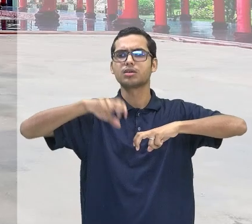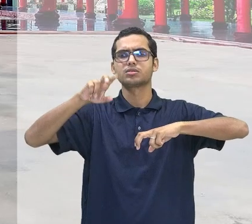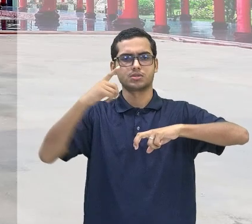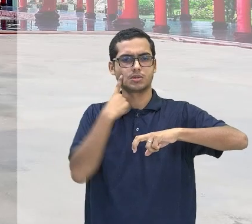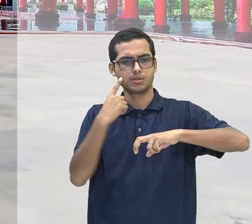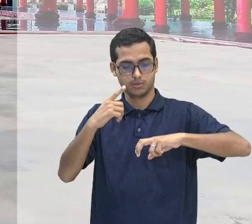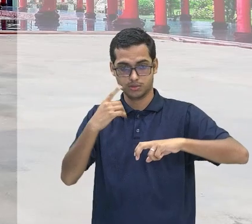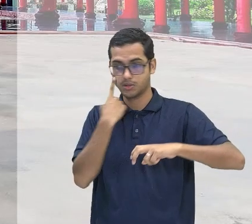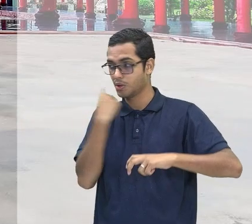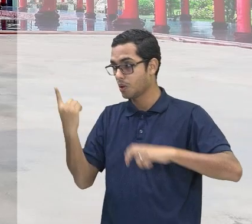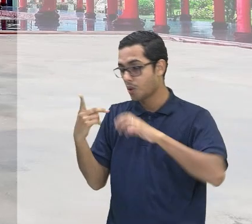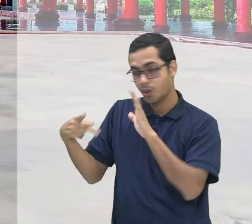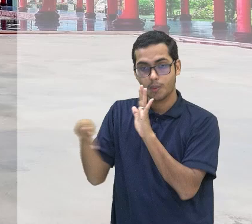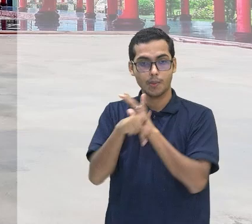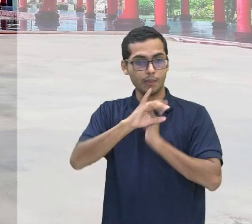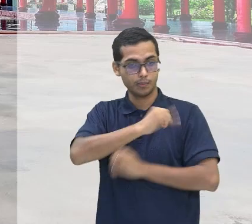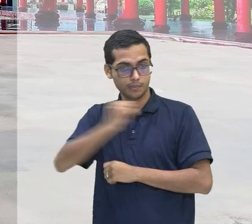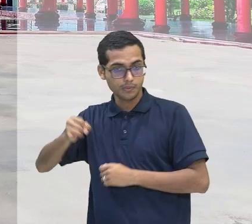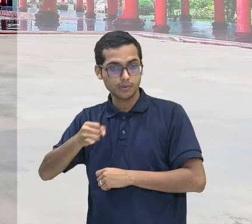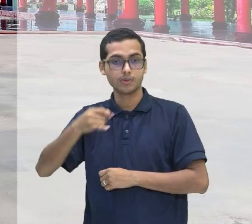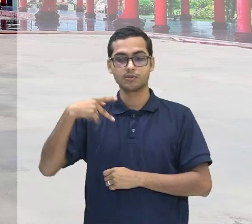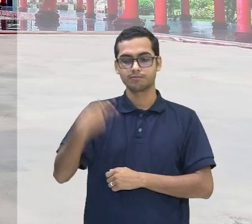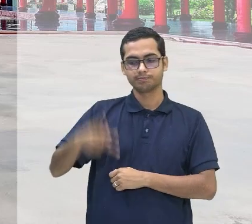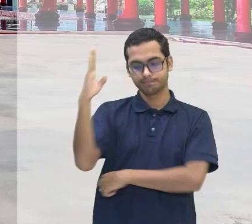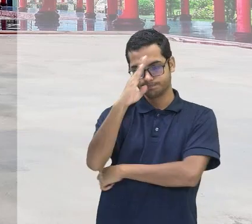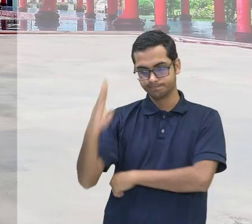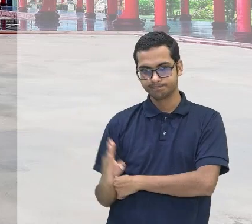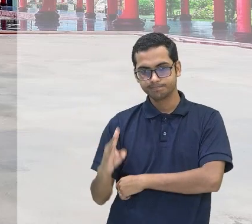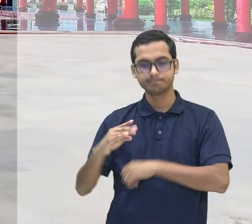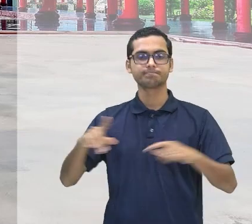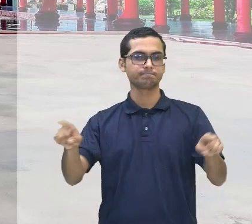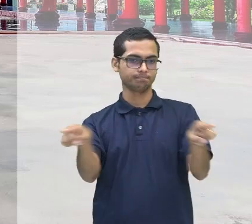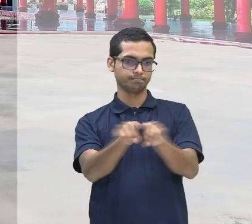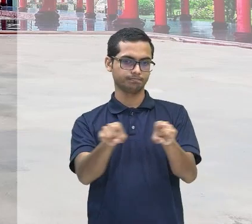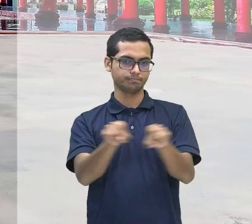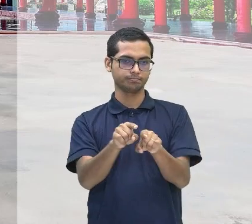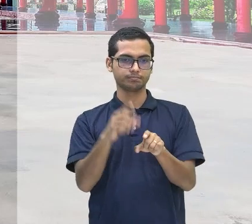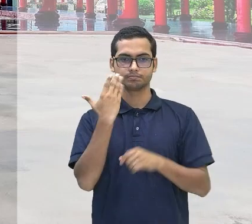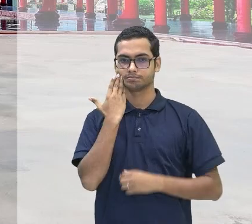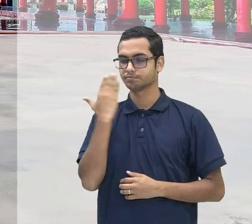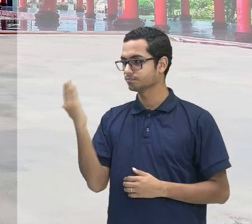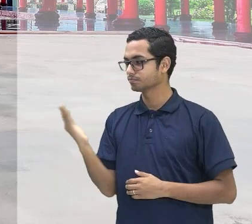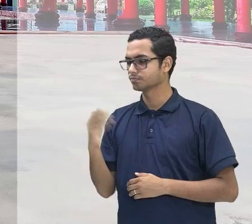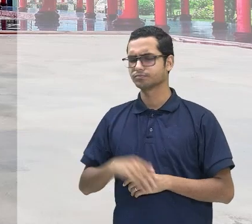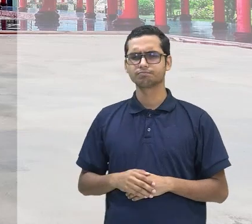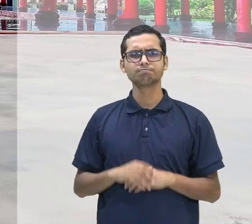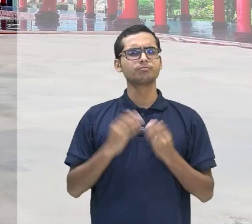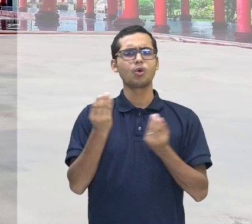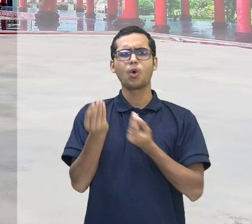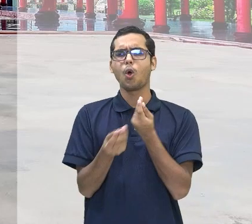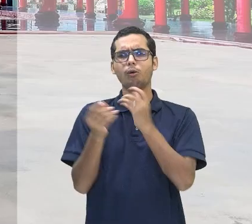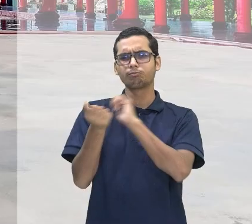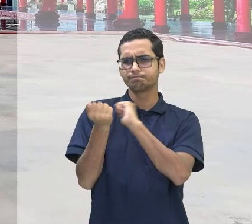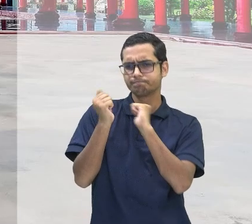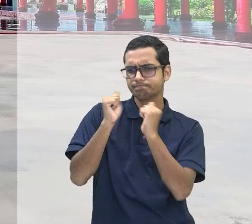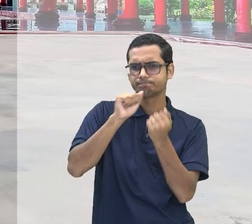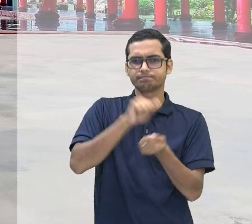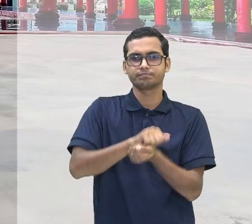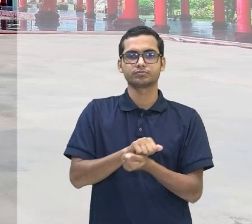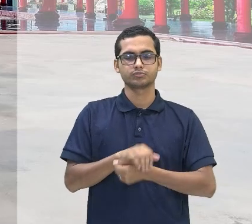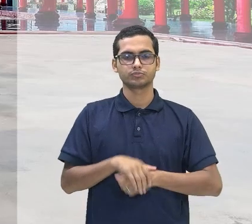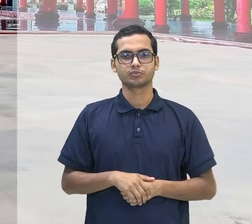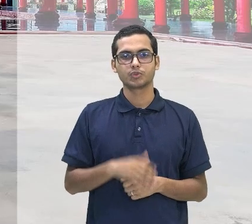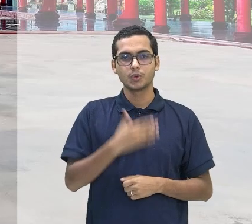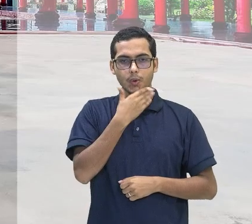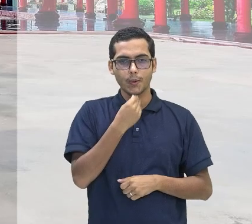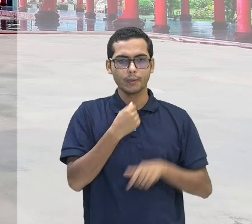conhecemos hoje. E é interessante também frisar do porquê que ele fez essa adaptação, né? Carlos Gracie era uma